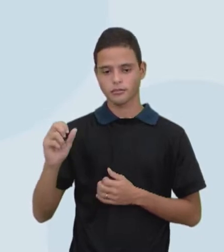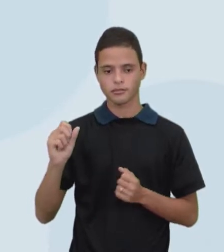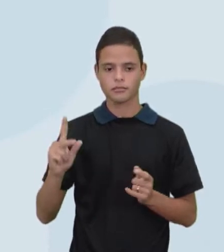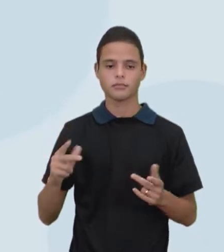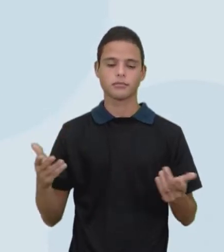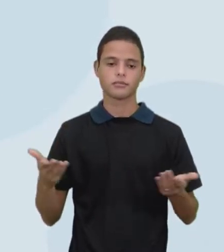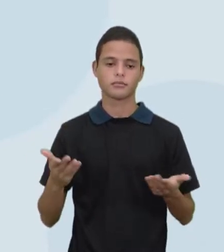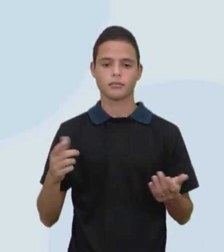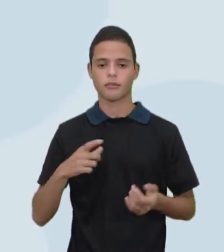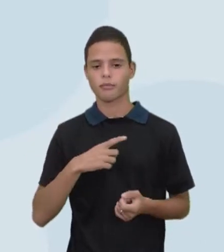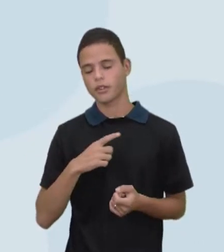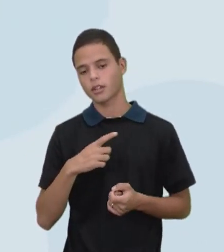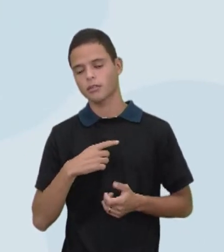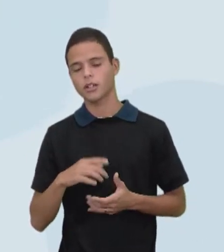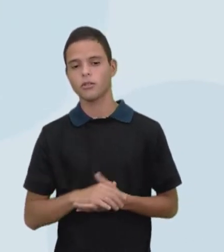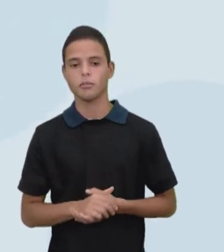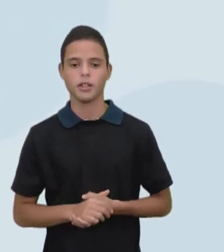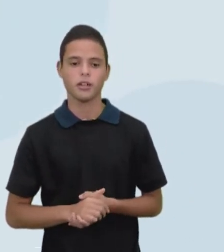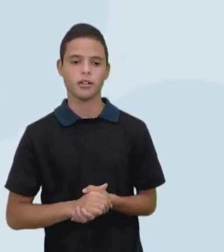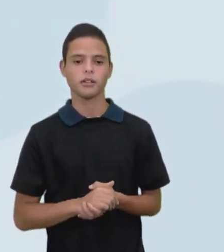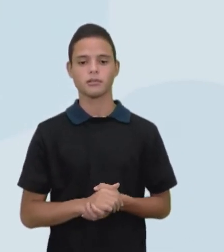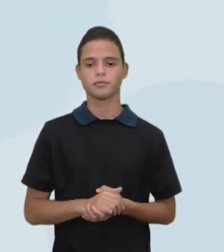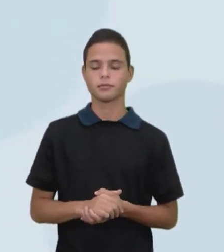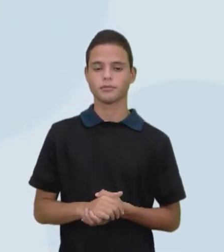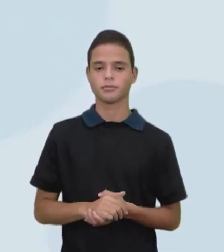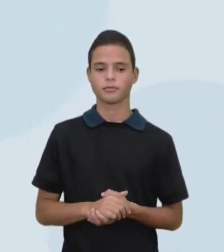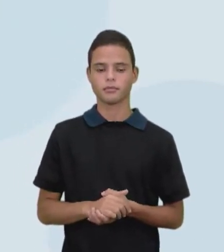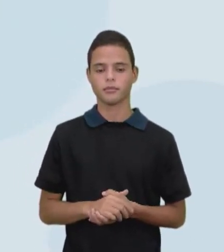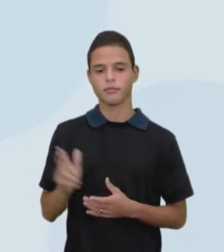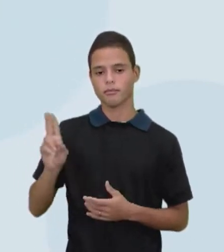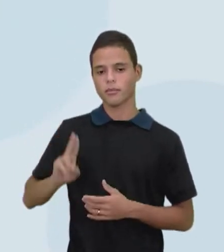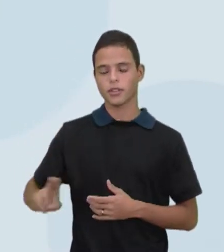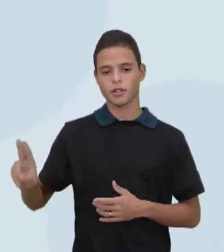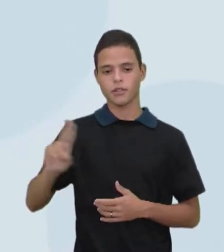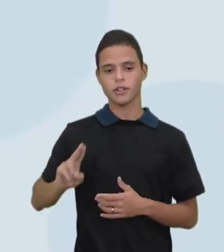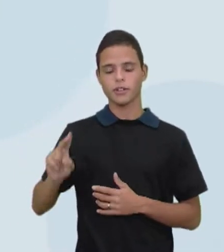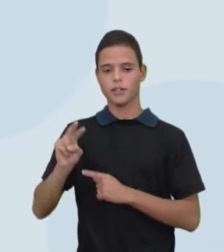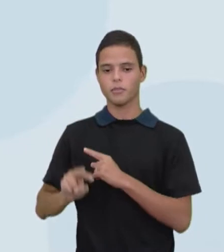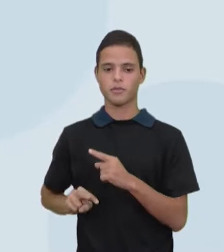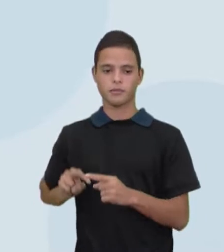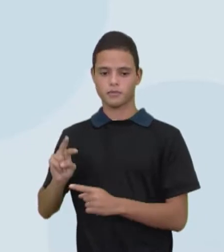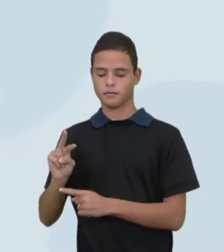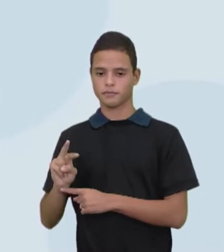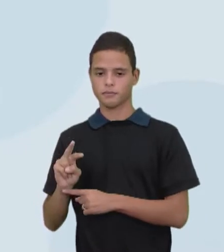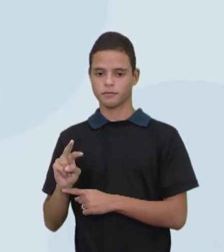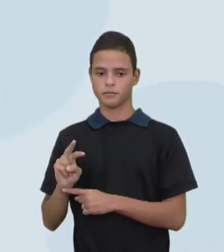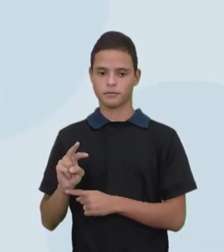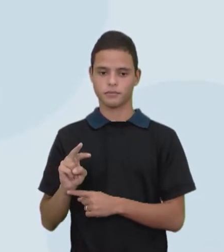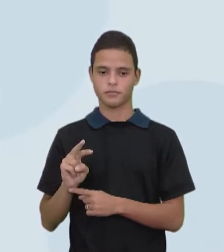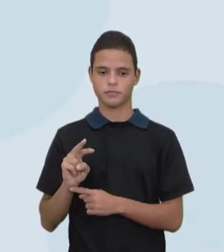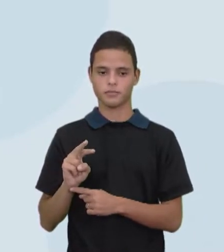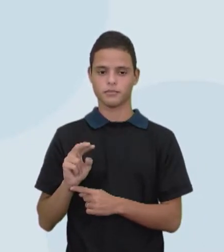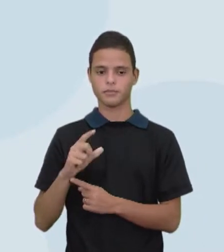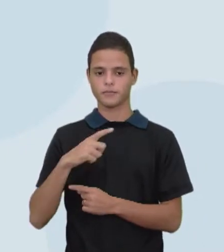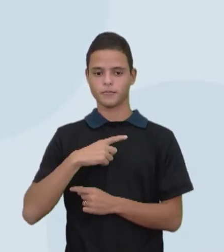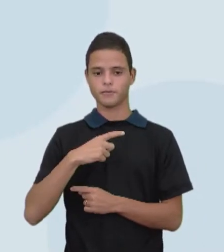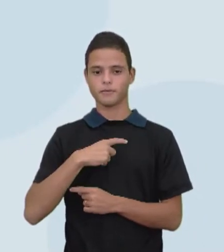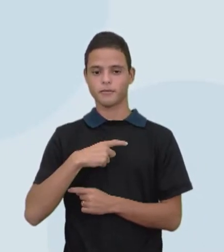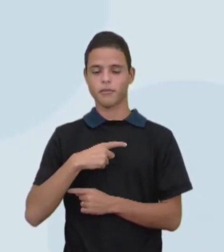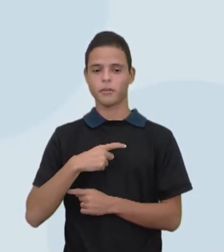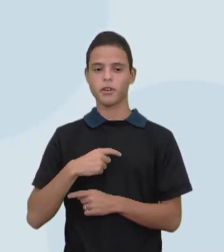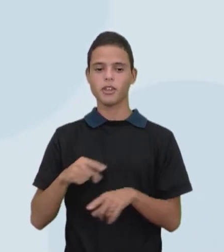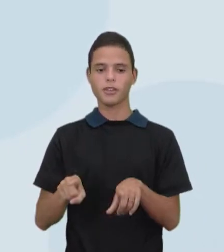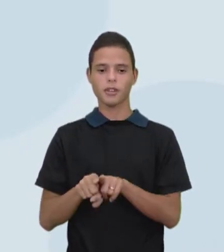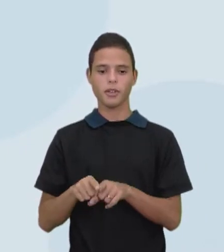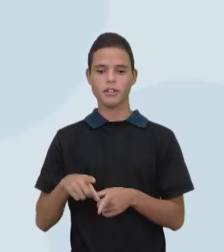tem, para tornar esse uso um uso sustentável, a gente tem usado recursos tecnológicos. Então, são